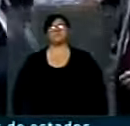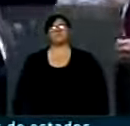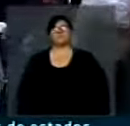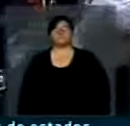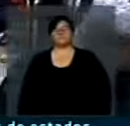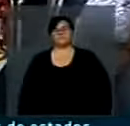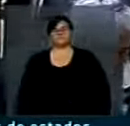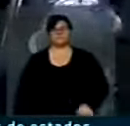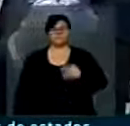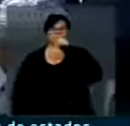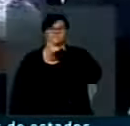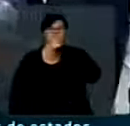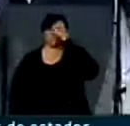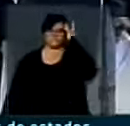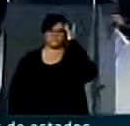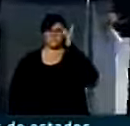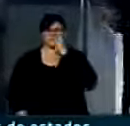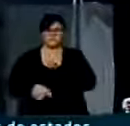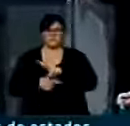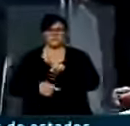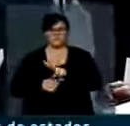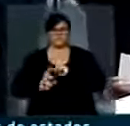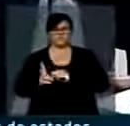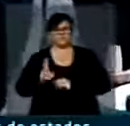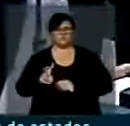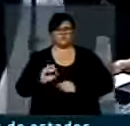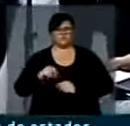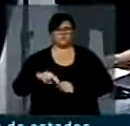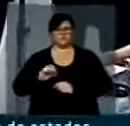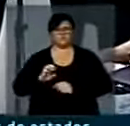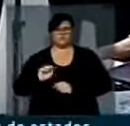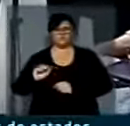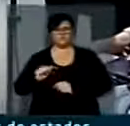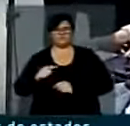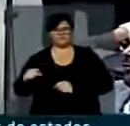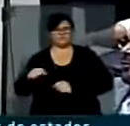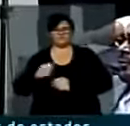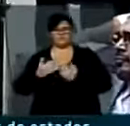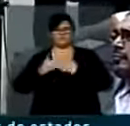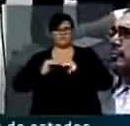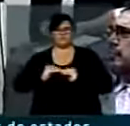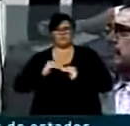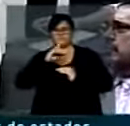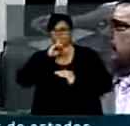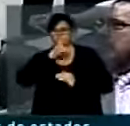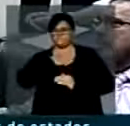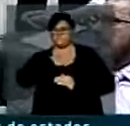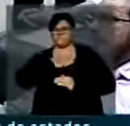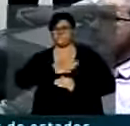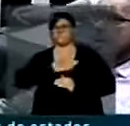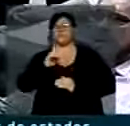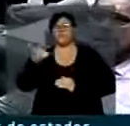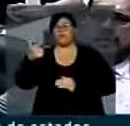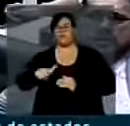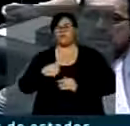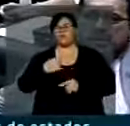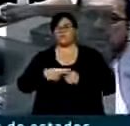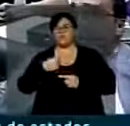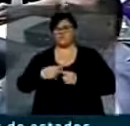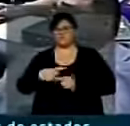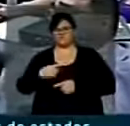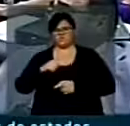eram aqueles que defendiam a continuidade da concessão. A frustração é outra, dizendo da oposição. ele se deve ao fato de a Total